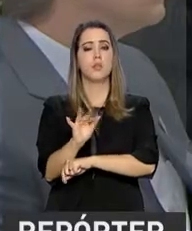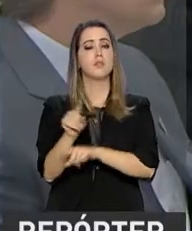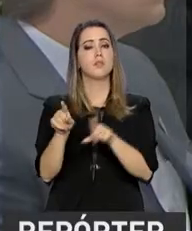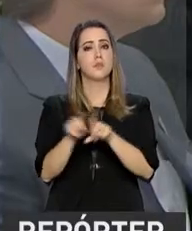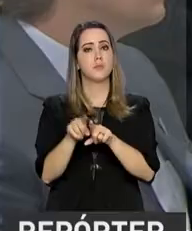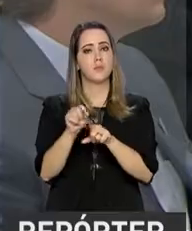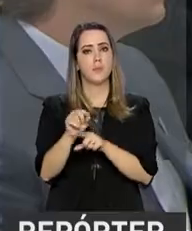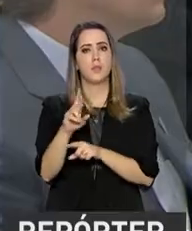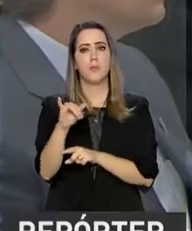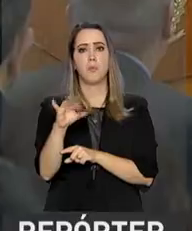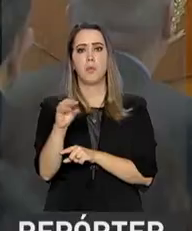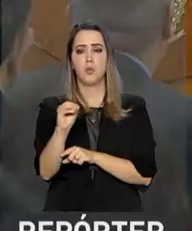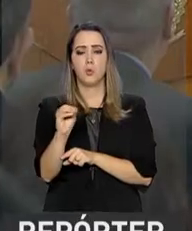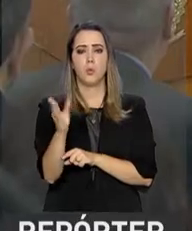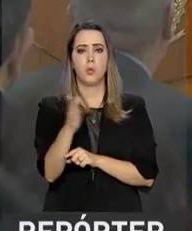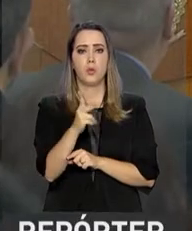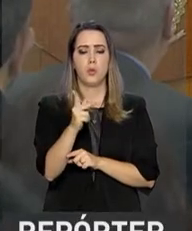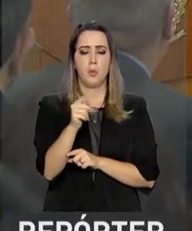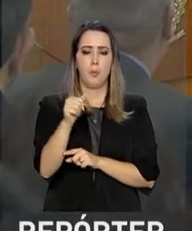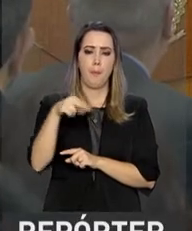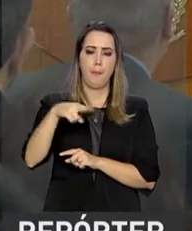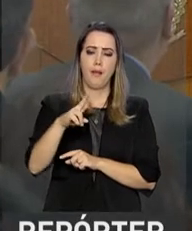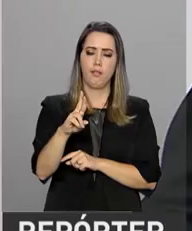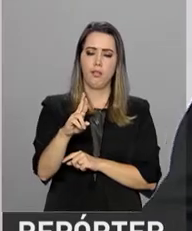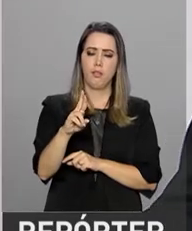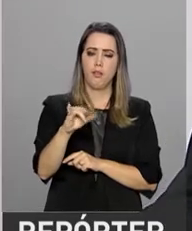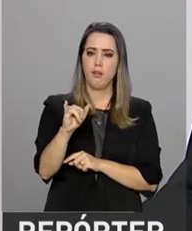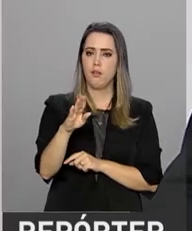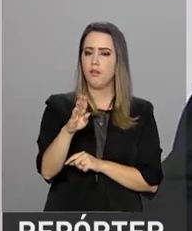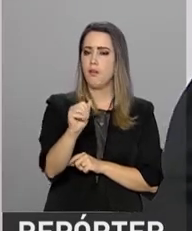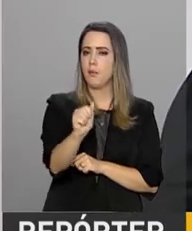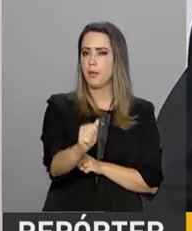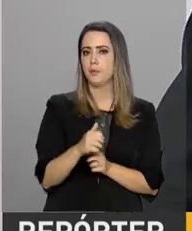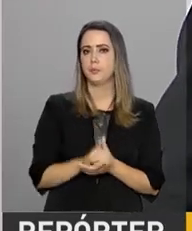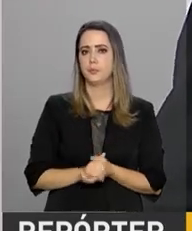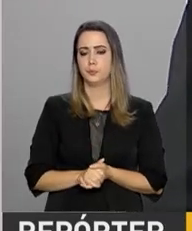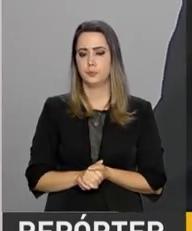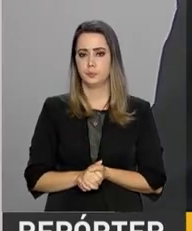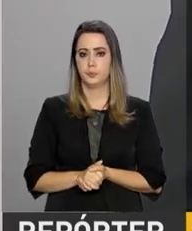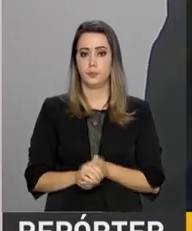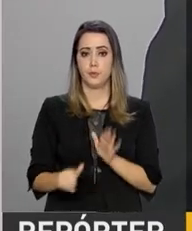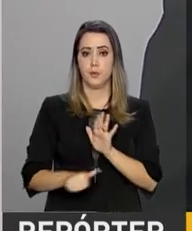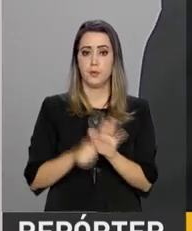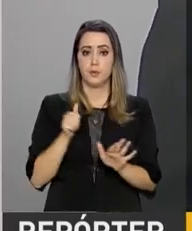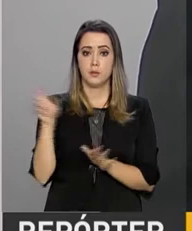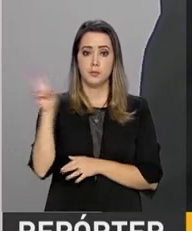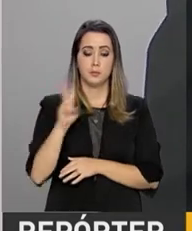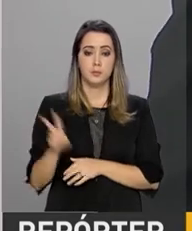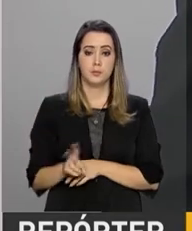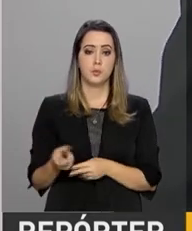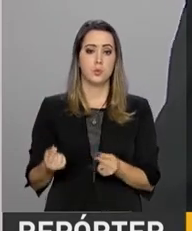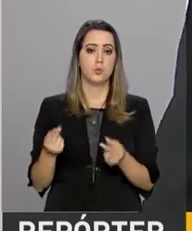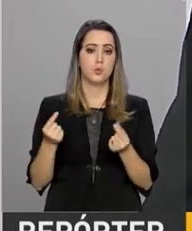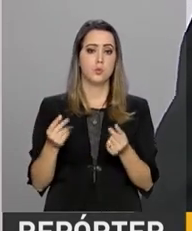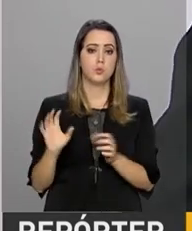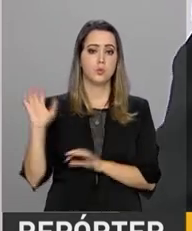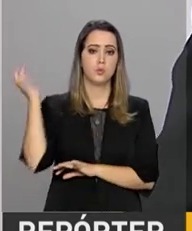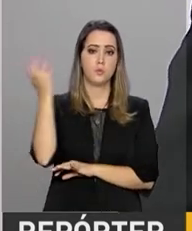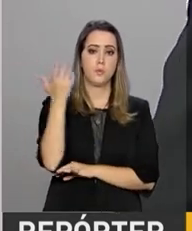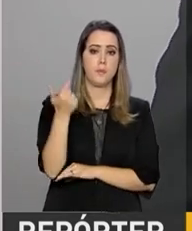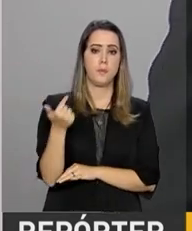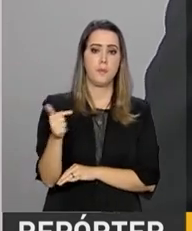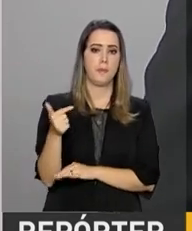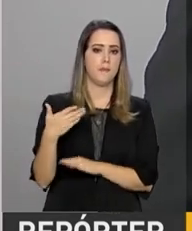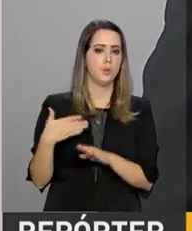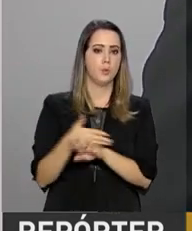conversão de multas aplicadas pelo ibama pela primeira vez o dinheiro do meio ambiente que não vai